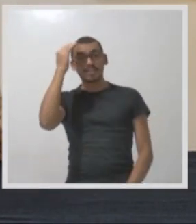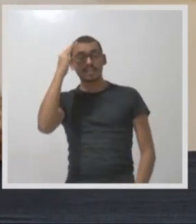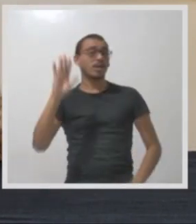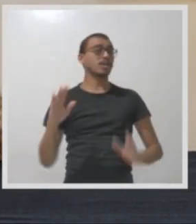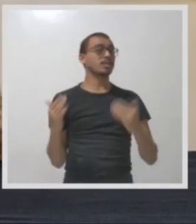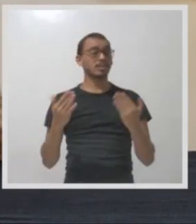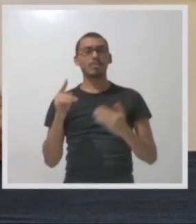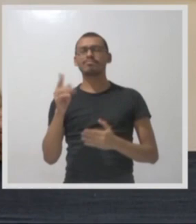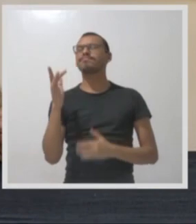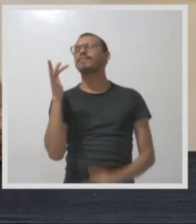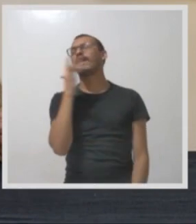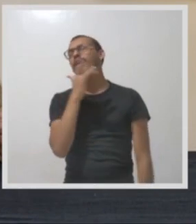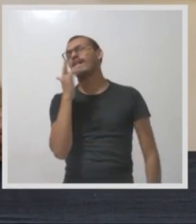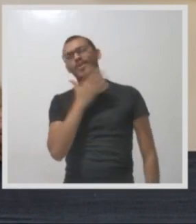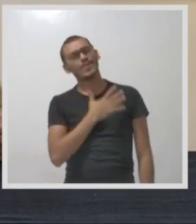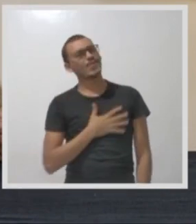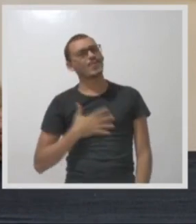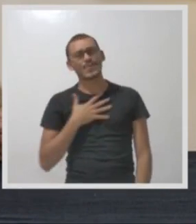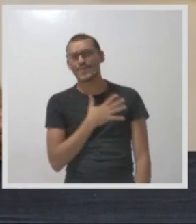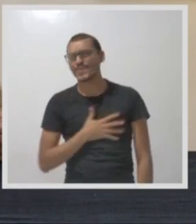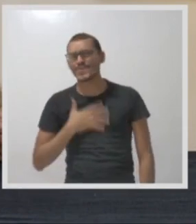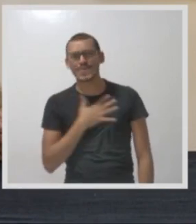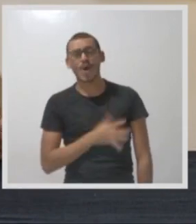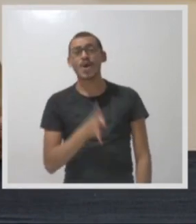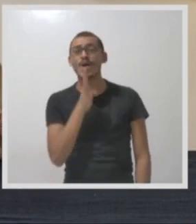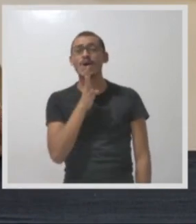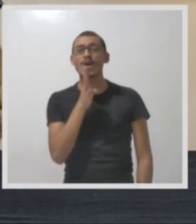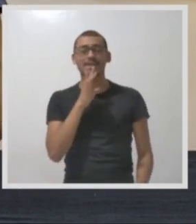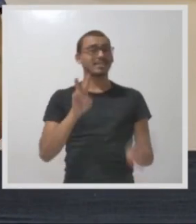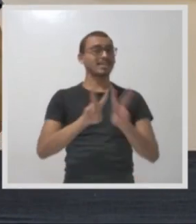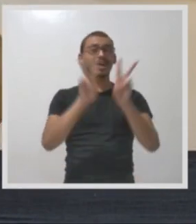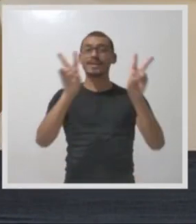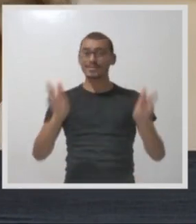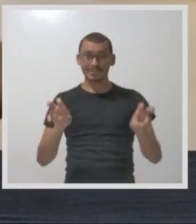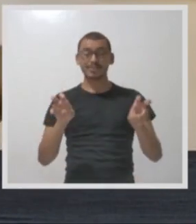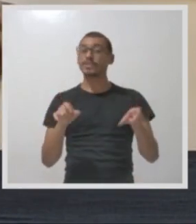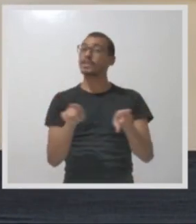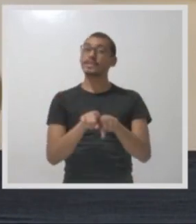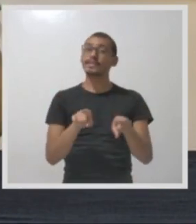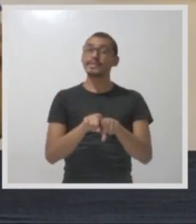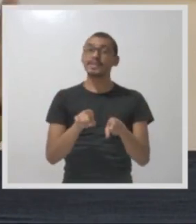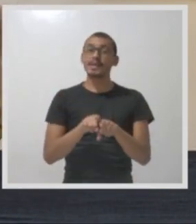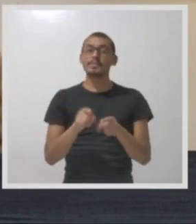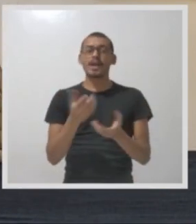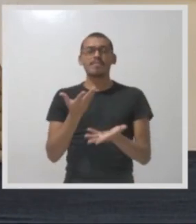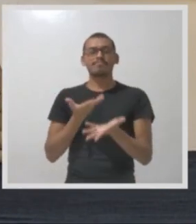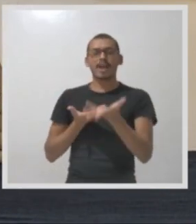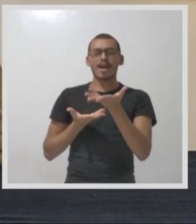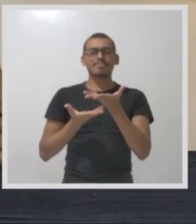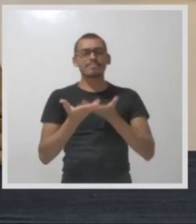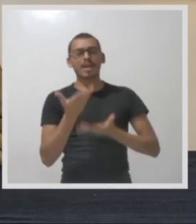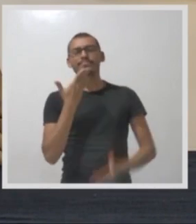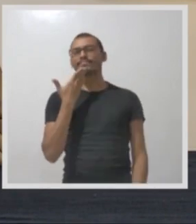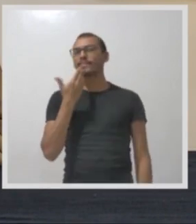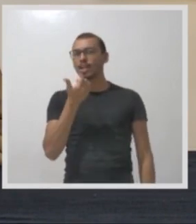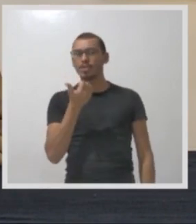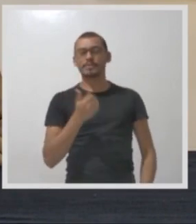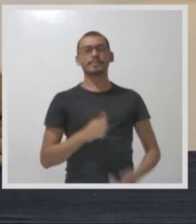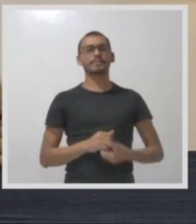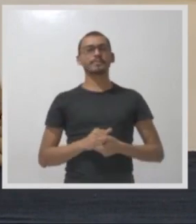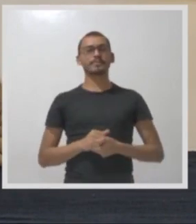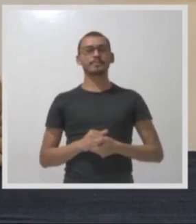muito gostoso conhecer sobre esse assunto e lidar com isso de uma forma mais fundamentada.